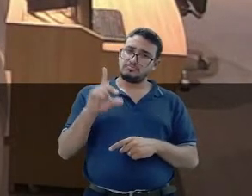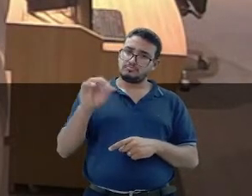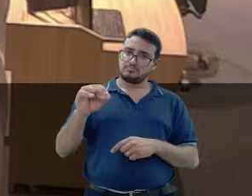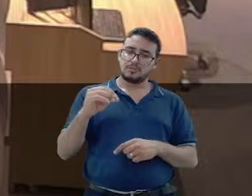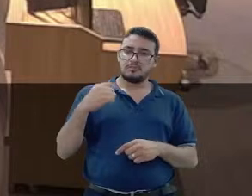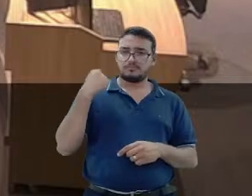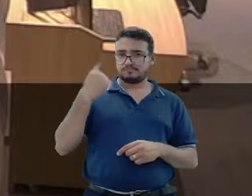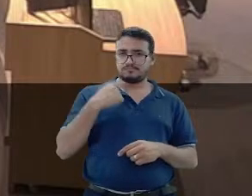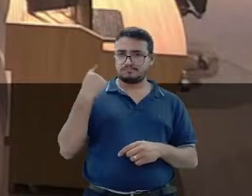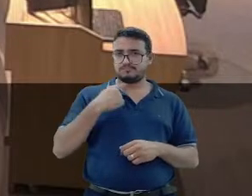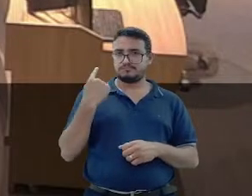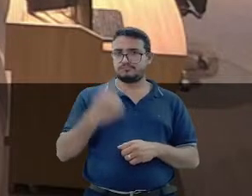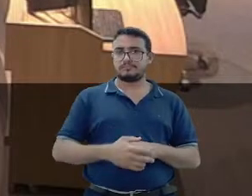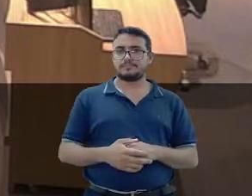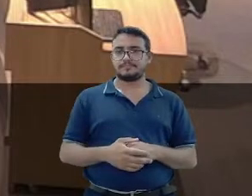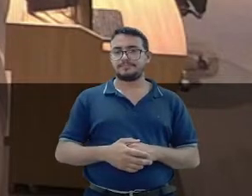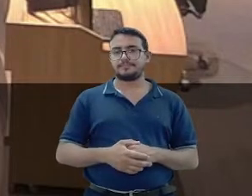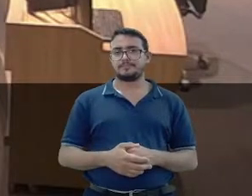da recorrente.